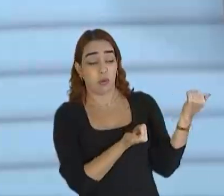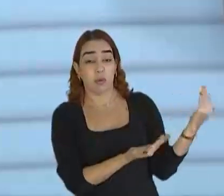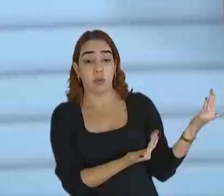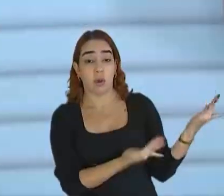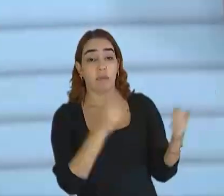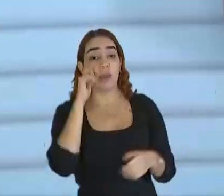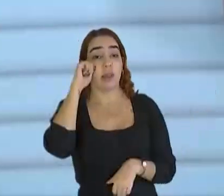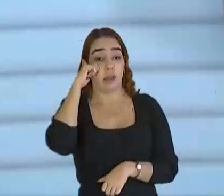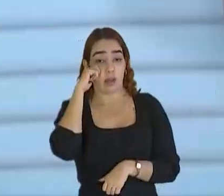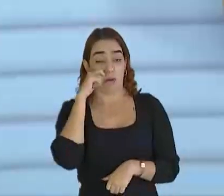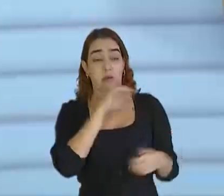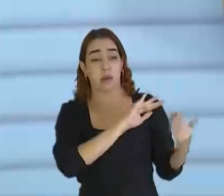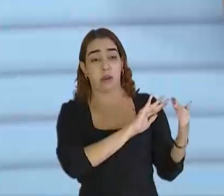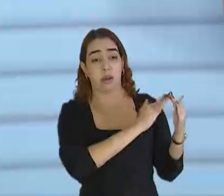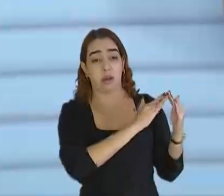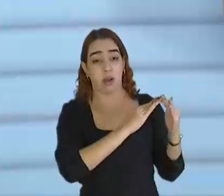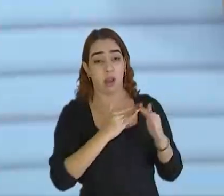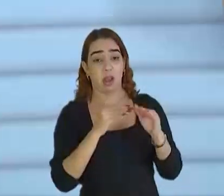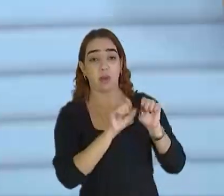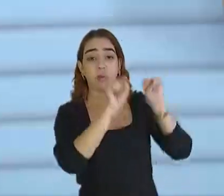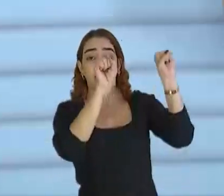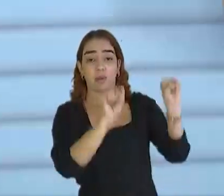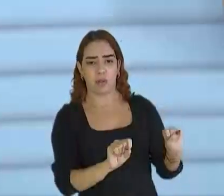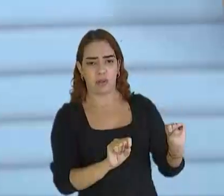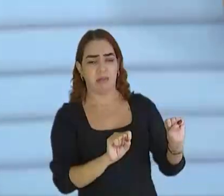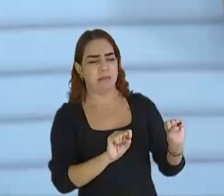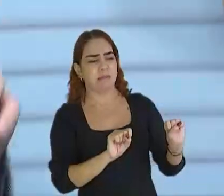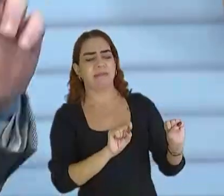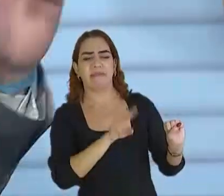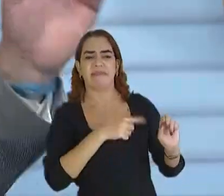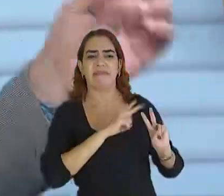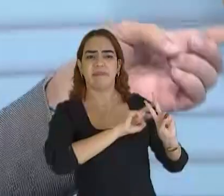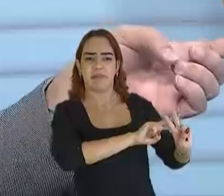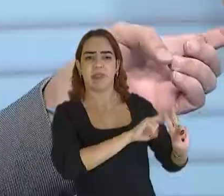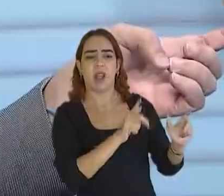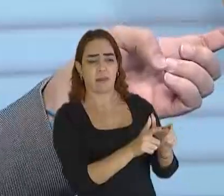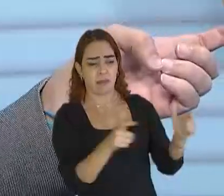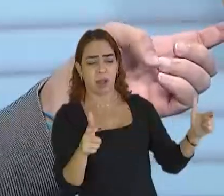periféricos, que foram tratados pelo sistema criminal diferentemente